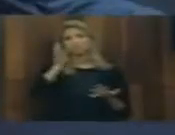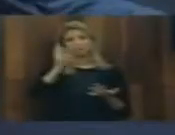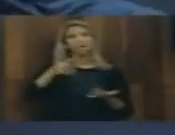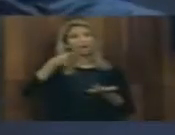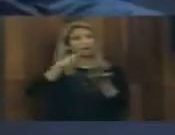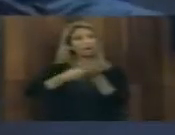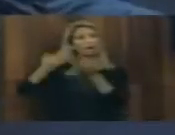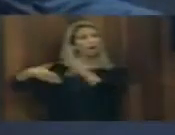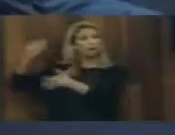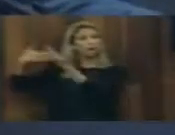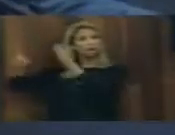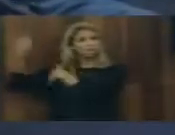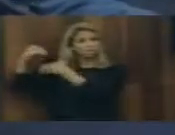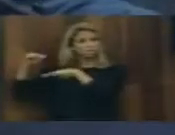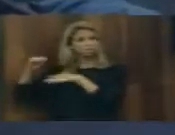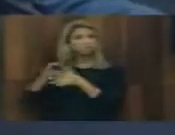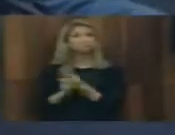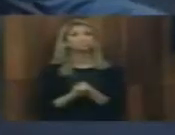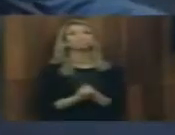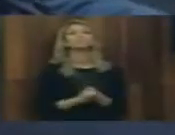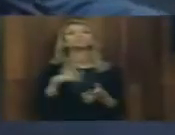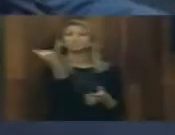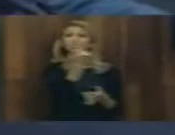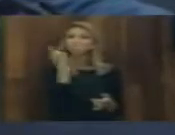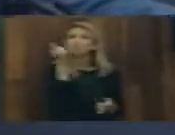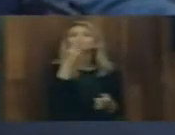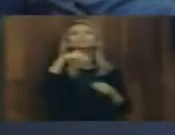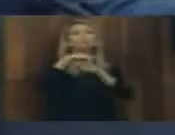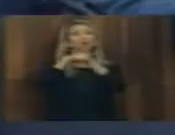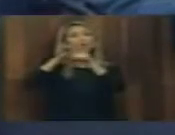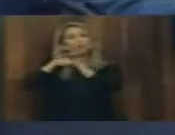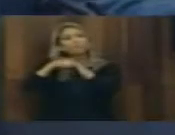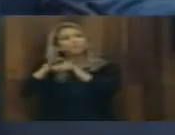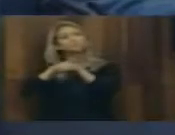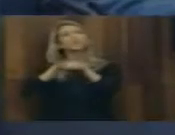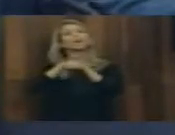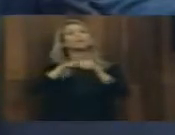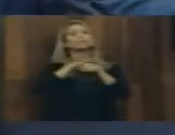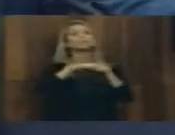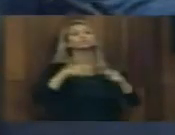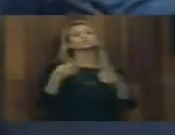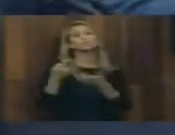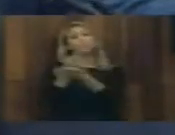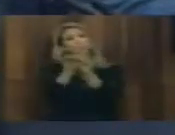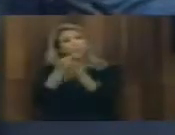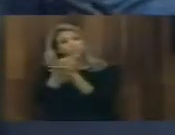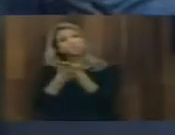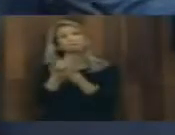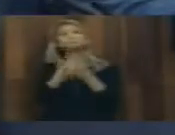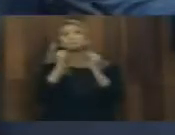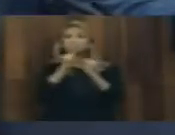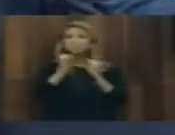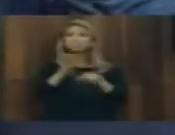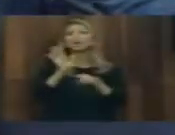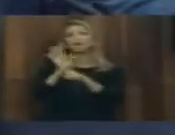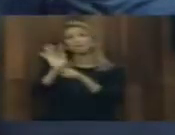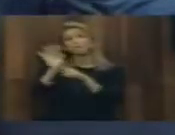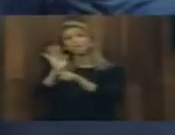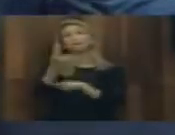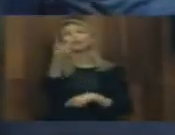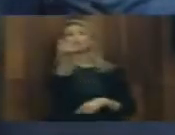também. Tivemos na secretaria, buscamos a verba junto ao fundo com a funcionária